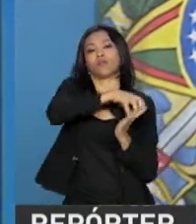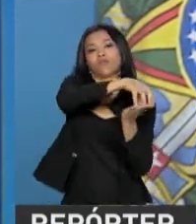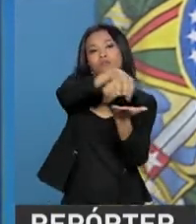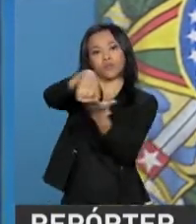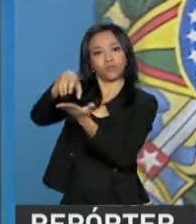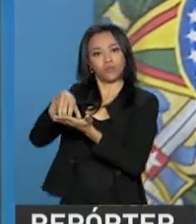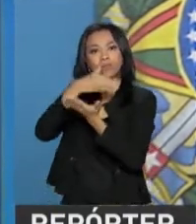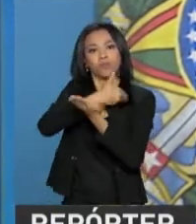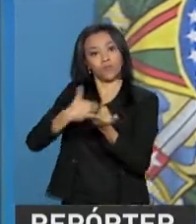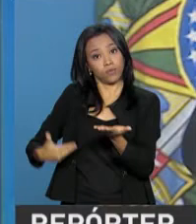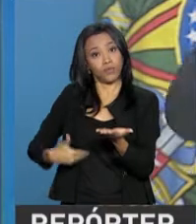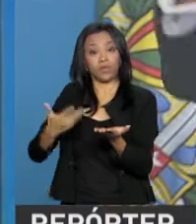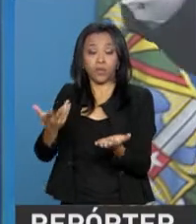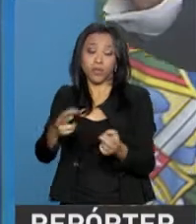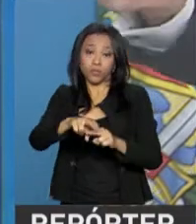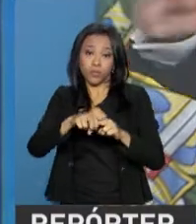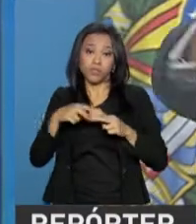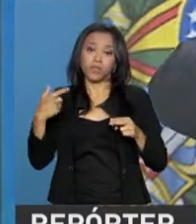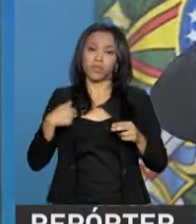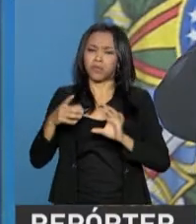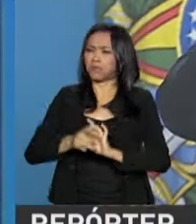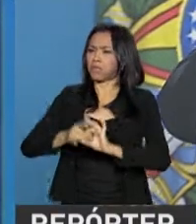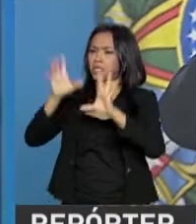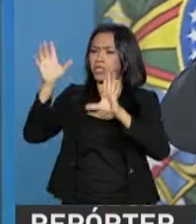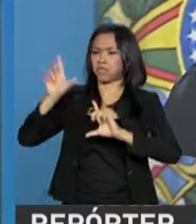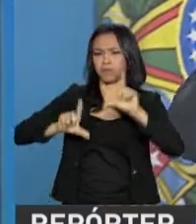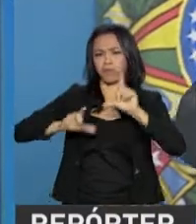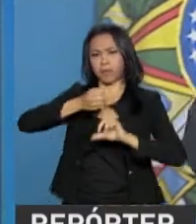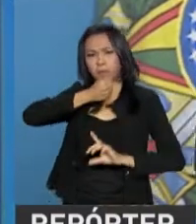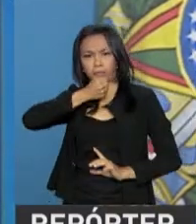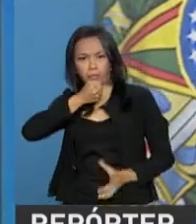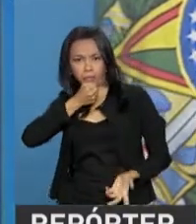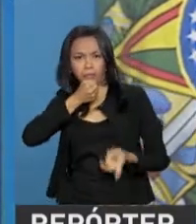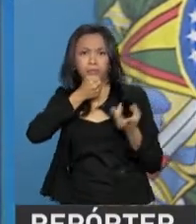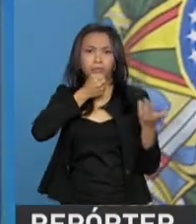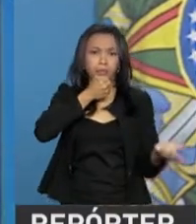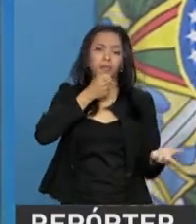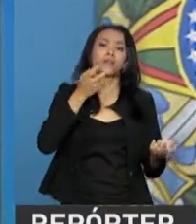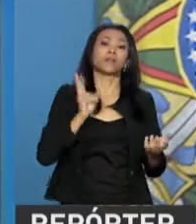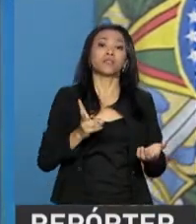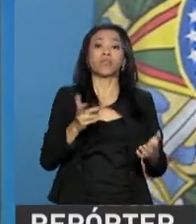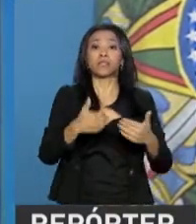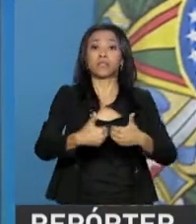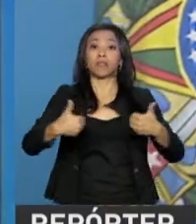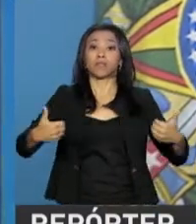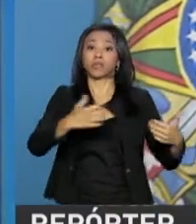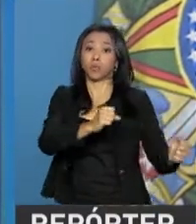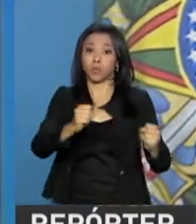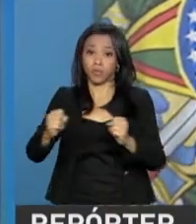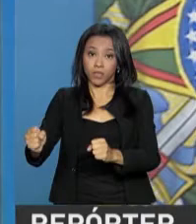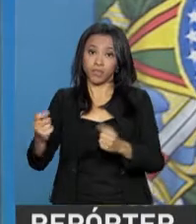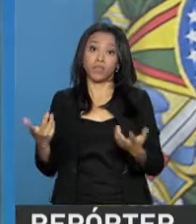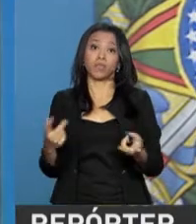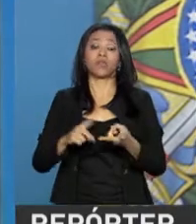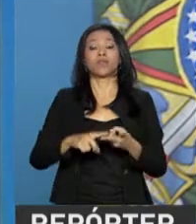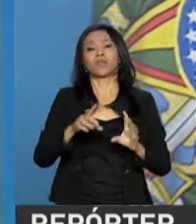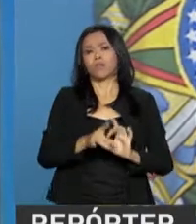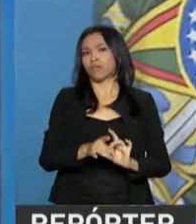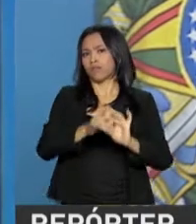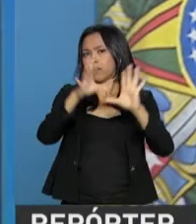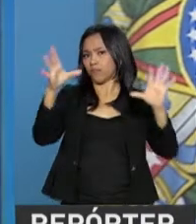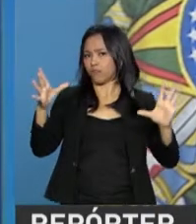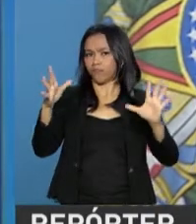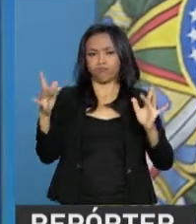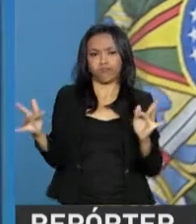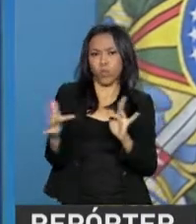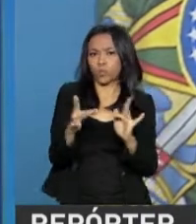sempre as instituições e preserva a imprensa livre é prego a todo momento a separação de poderes ea independência e harmonia entre